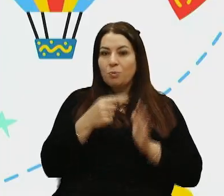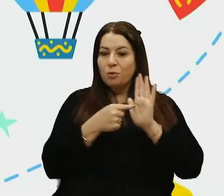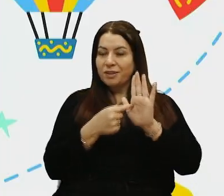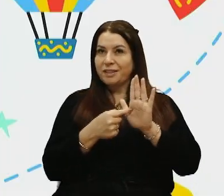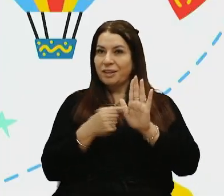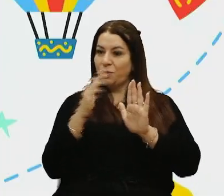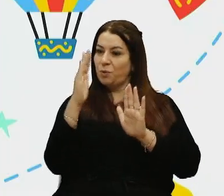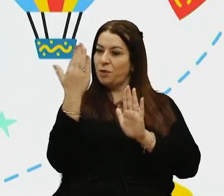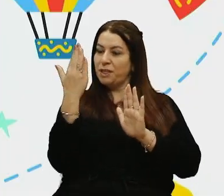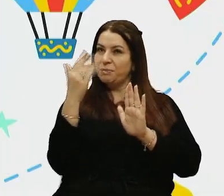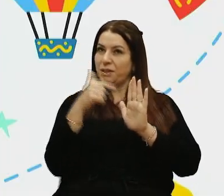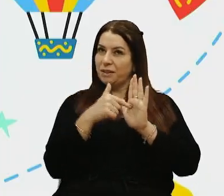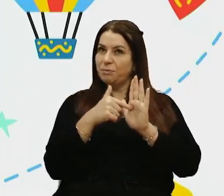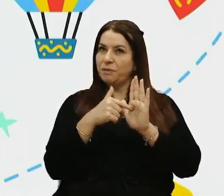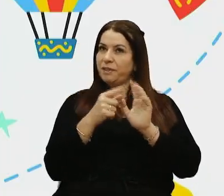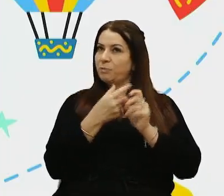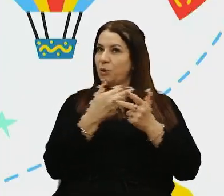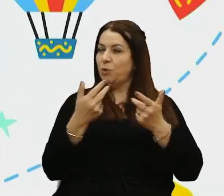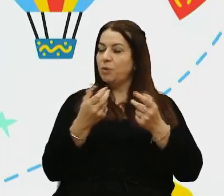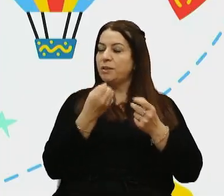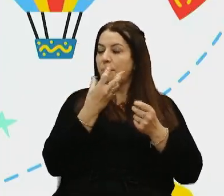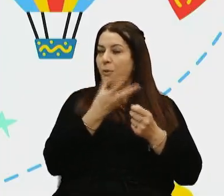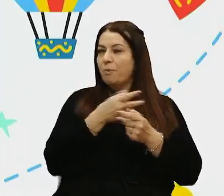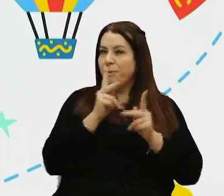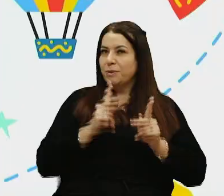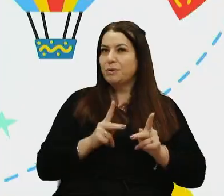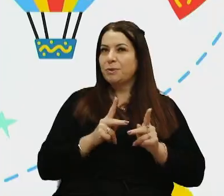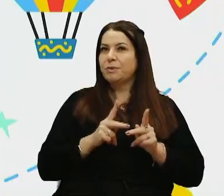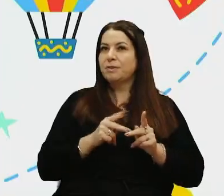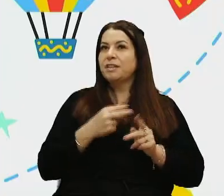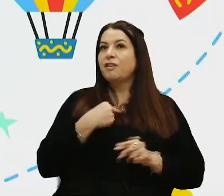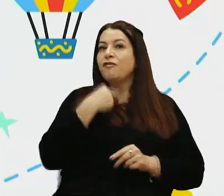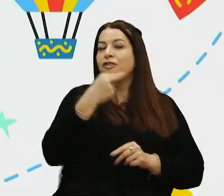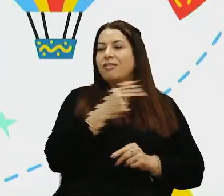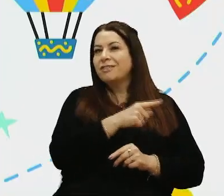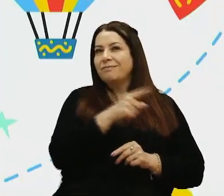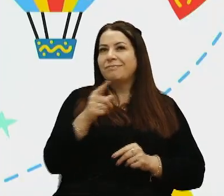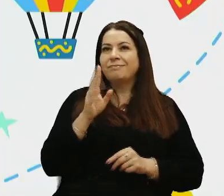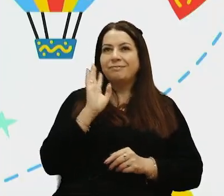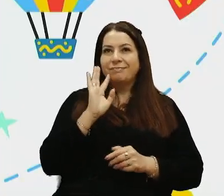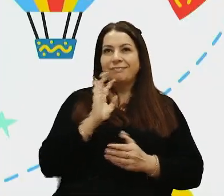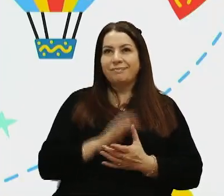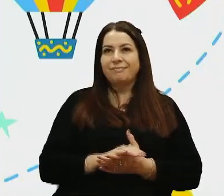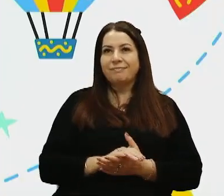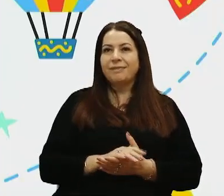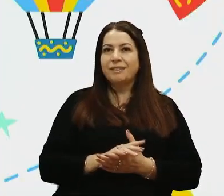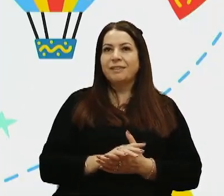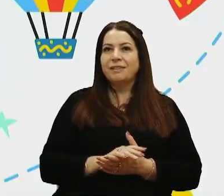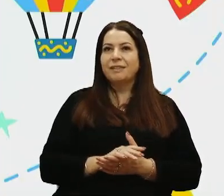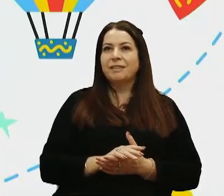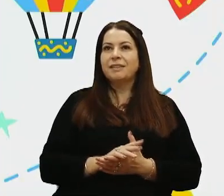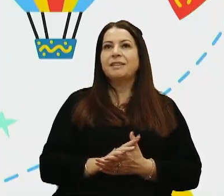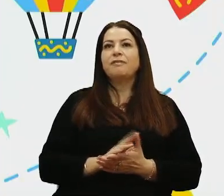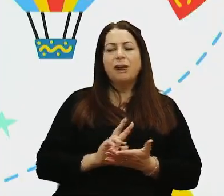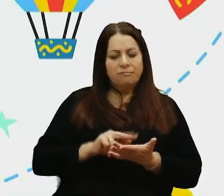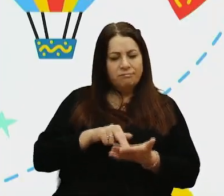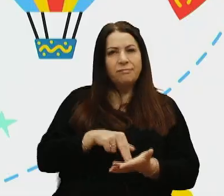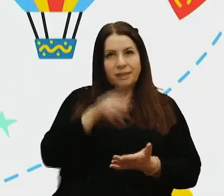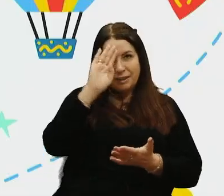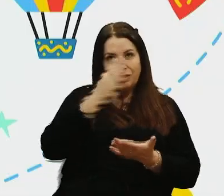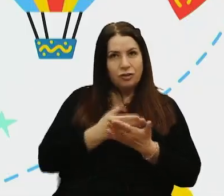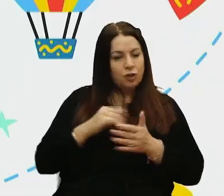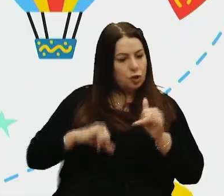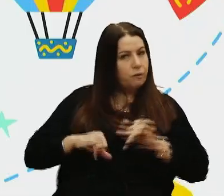nesse espelho, tu vai poder refletir tanta coisa boa, ser a voz de tanta gente legal. Vai firme, tá? Acredita. A gente sofre um